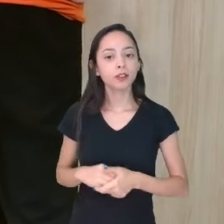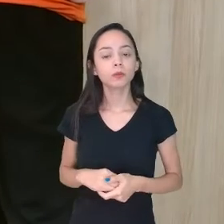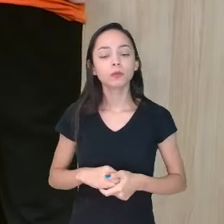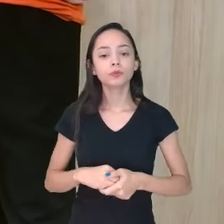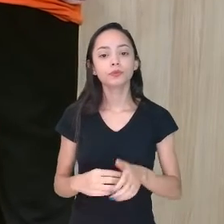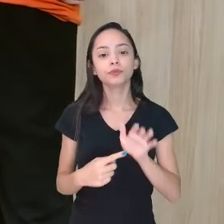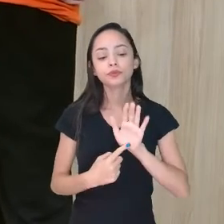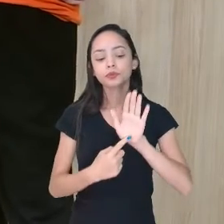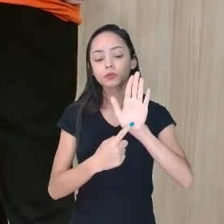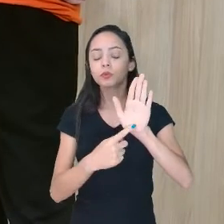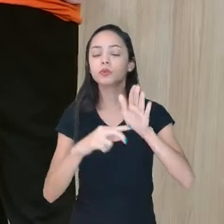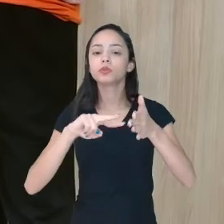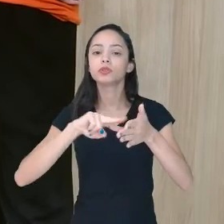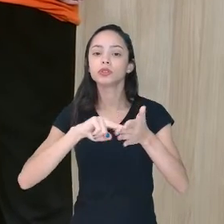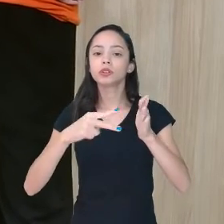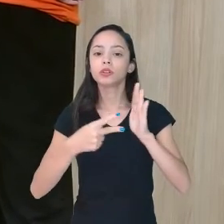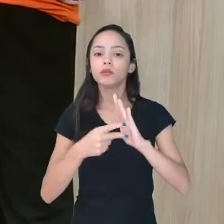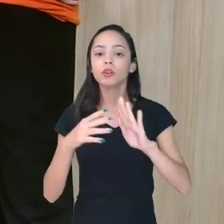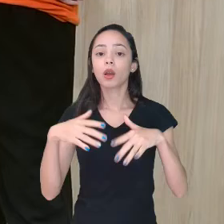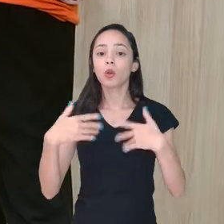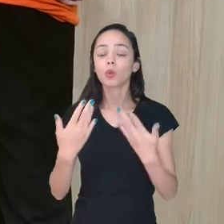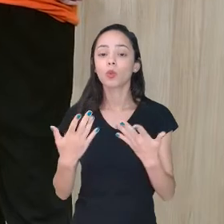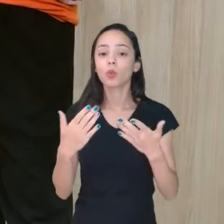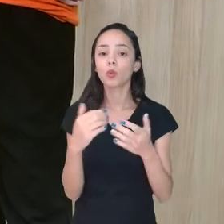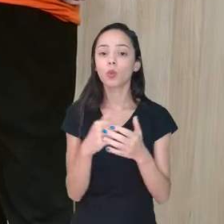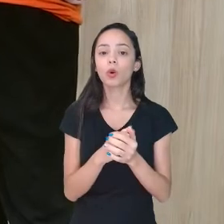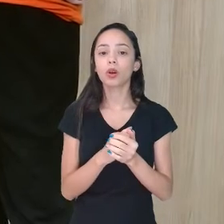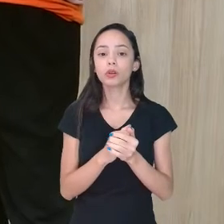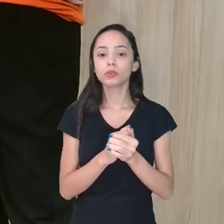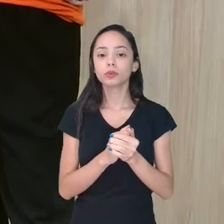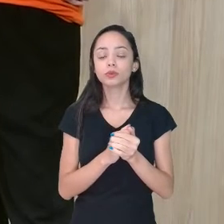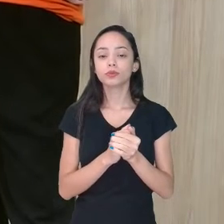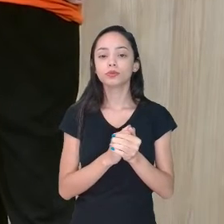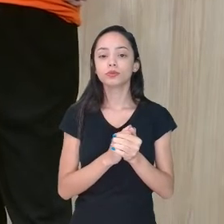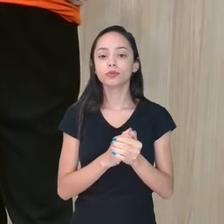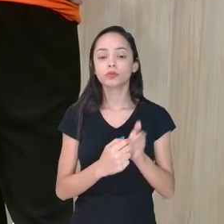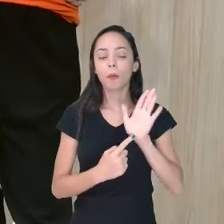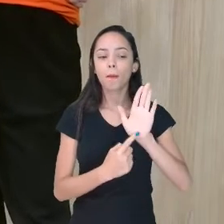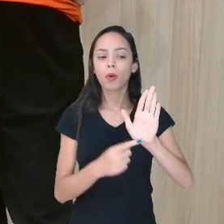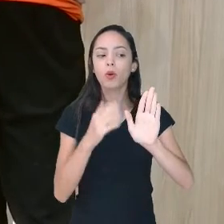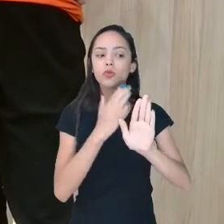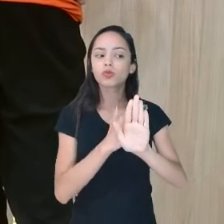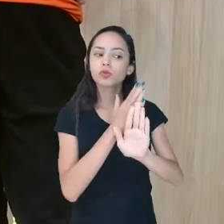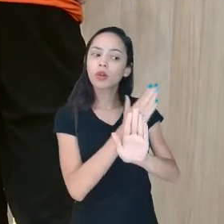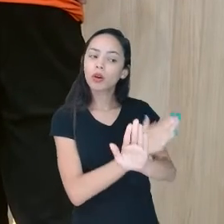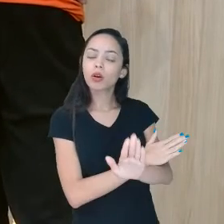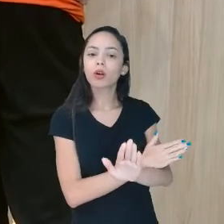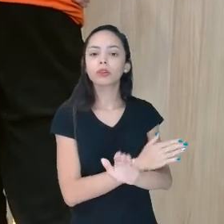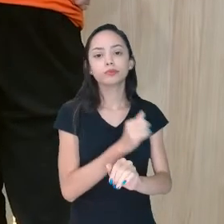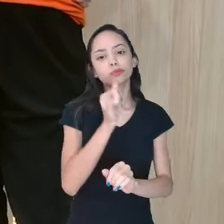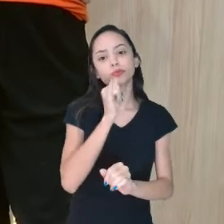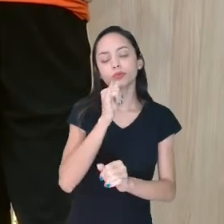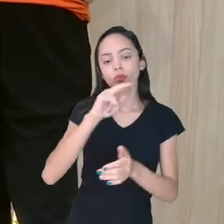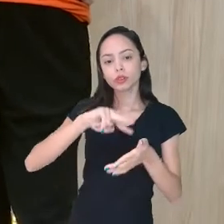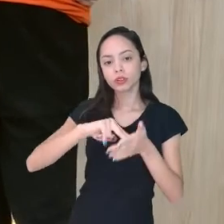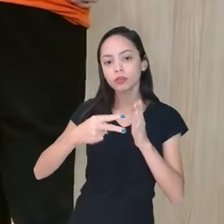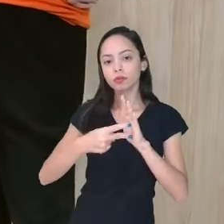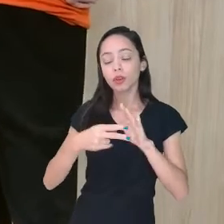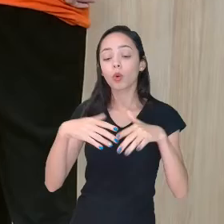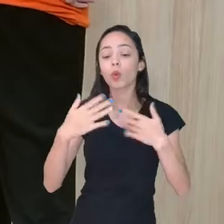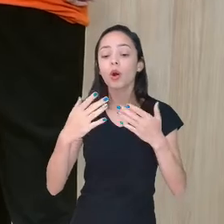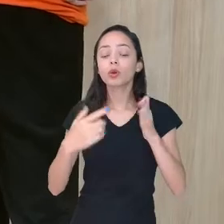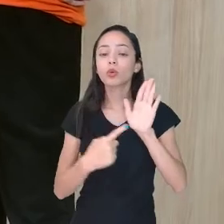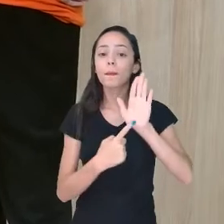Transmite um significado quando pós-posto ao substantivo, ou seja, um significado quando ele aparece